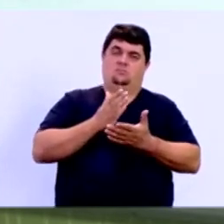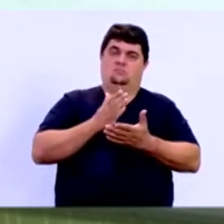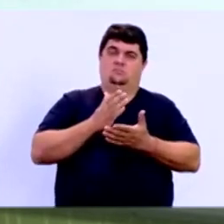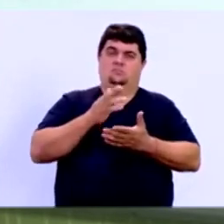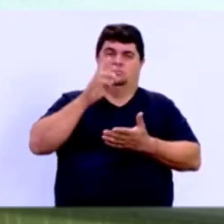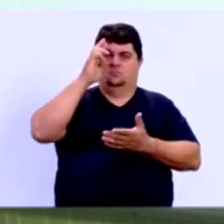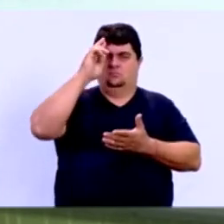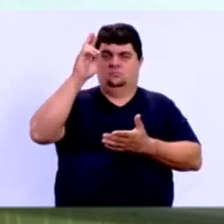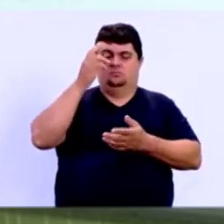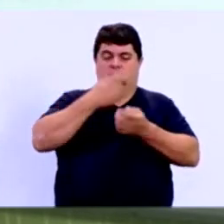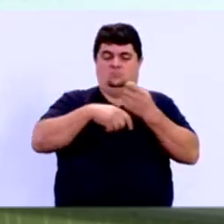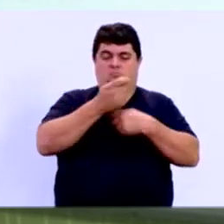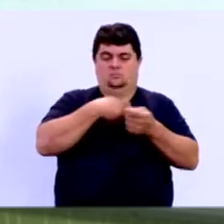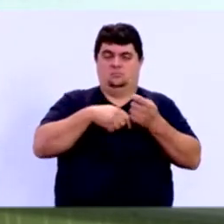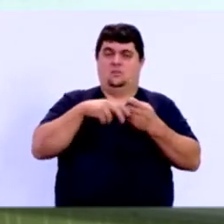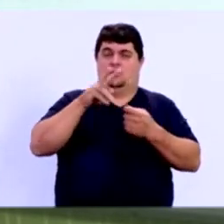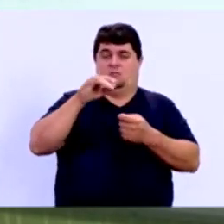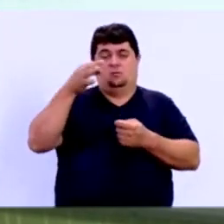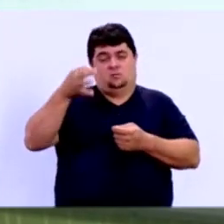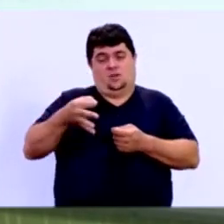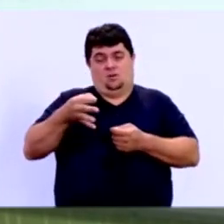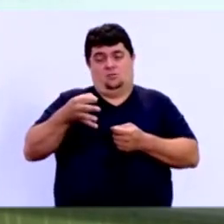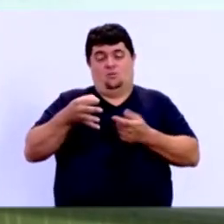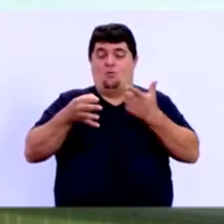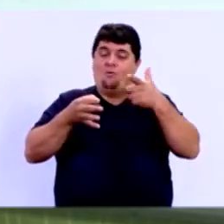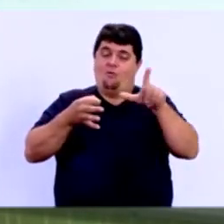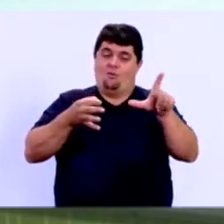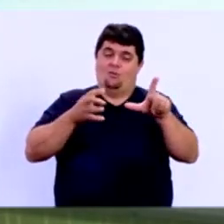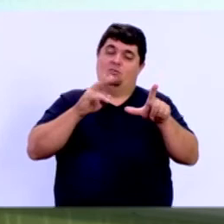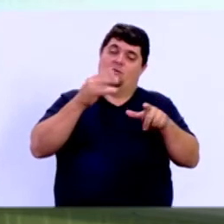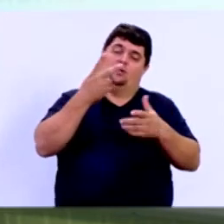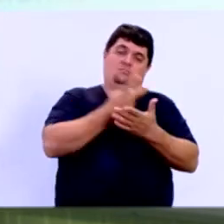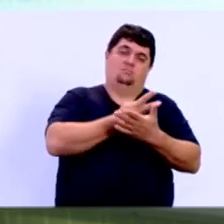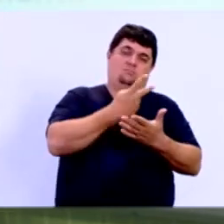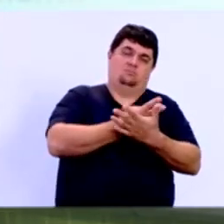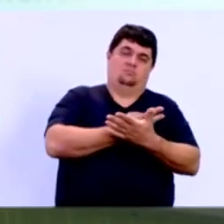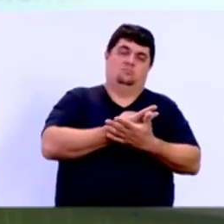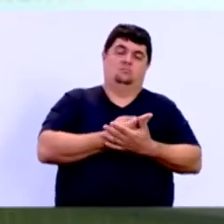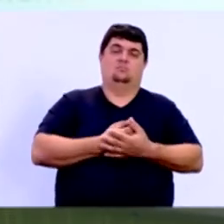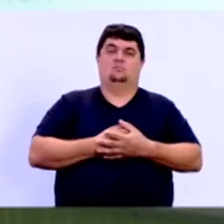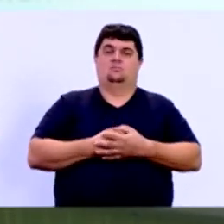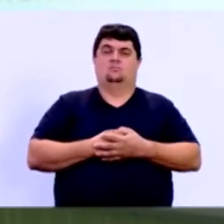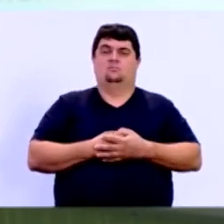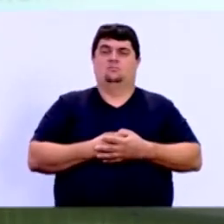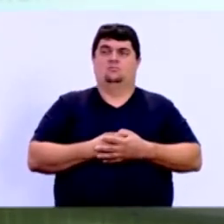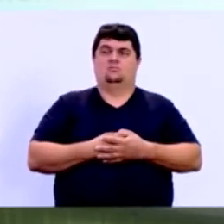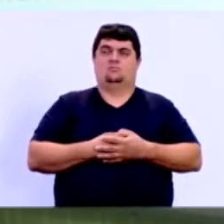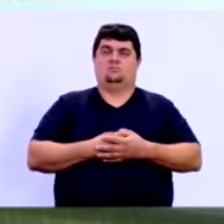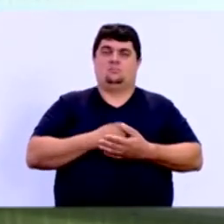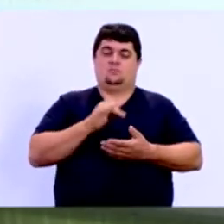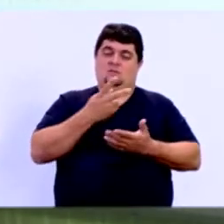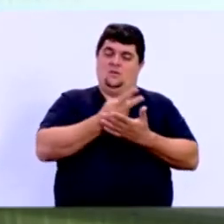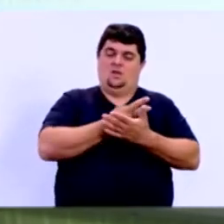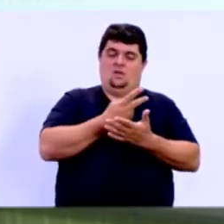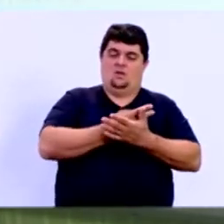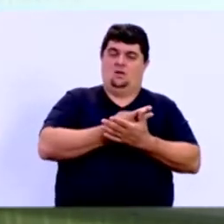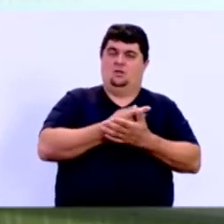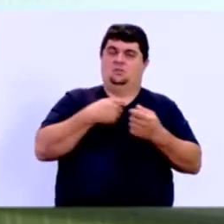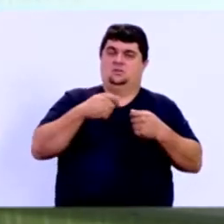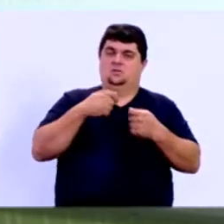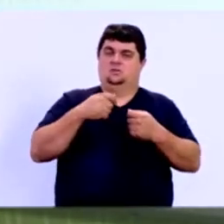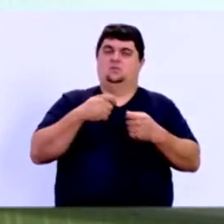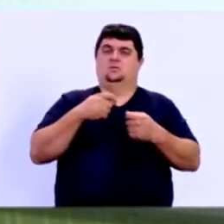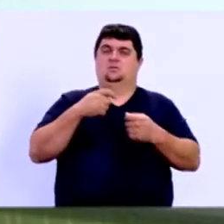o administrador vai acertar, em outros momentos ele vai errar. E quando ele errar, é